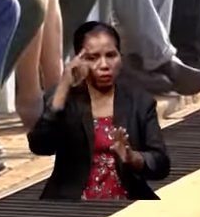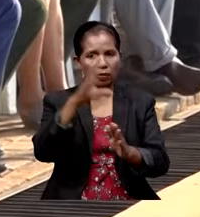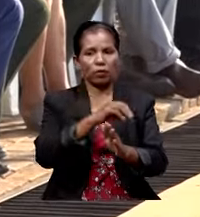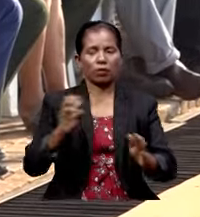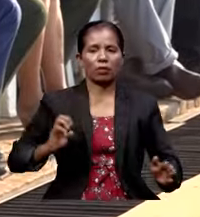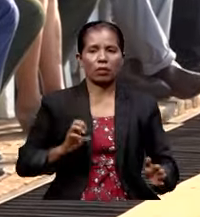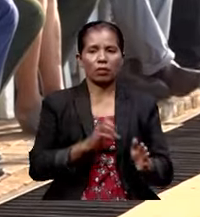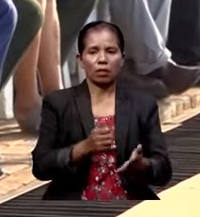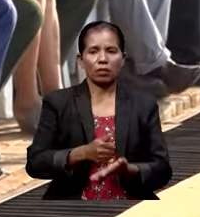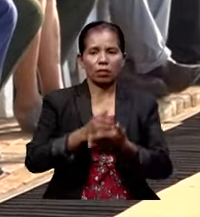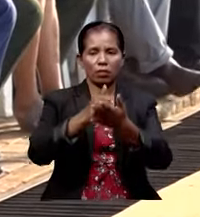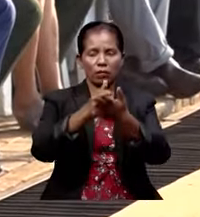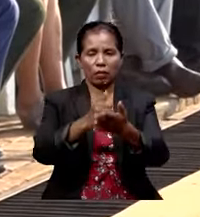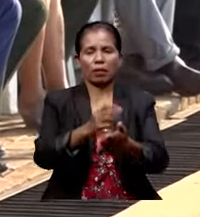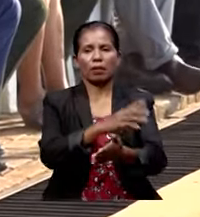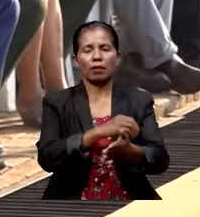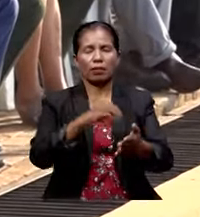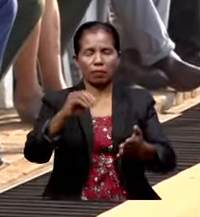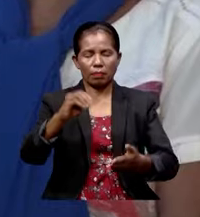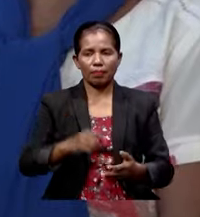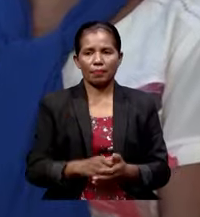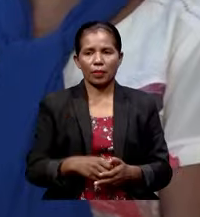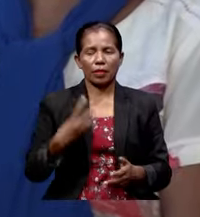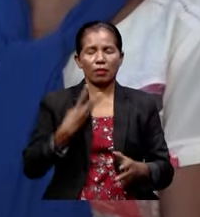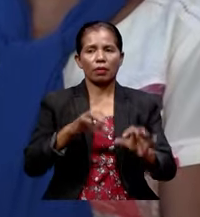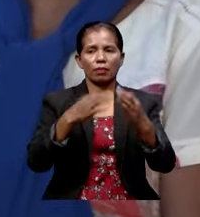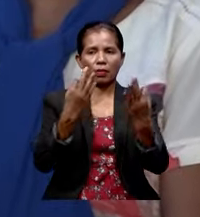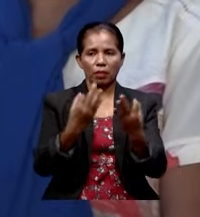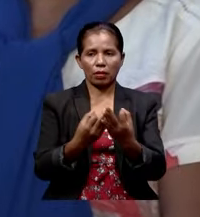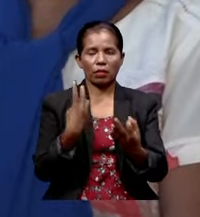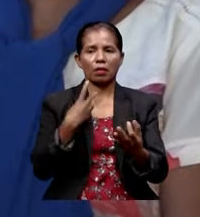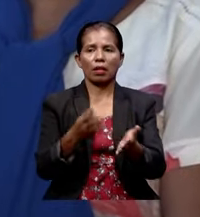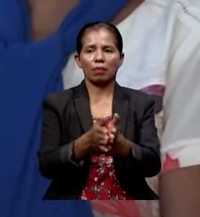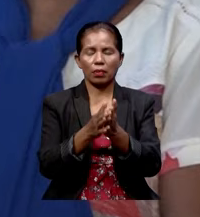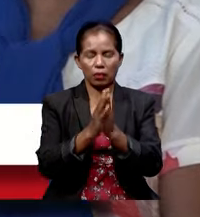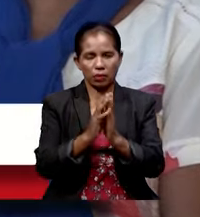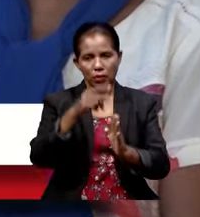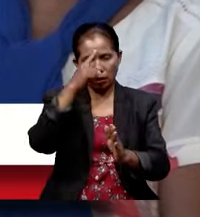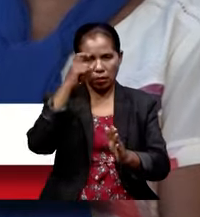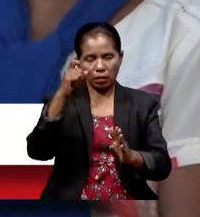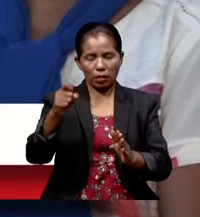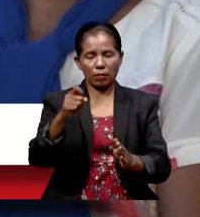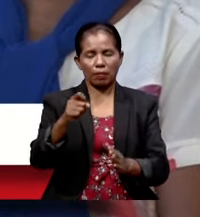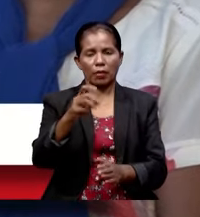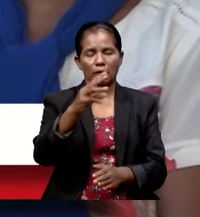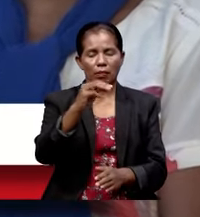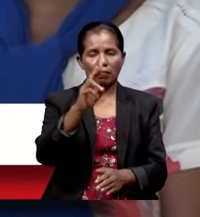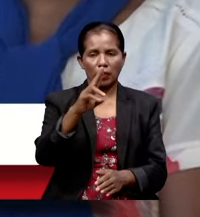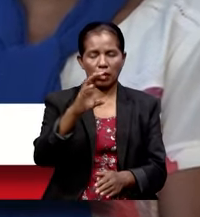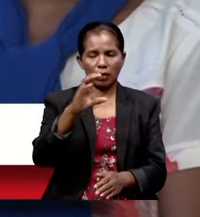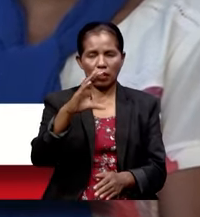matan ba Oankiak na Intolo. A minha família toma, a minha uso tamba saudoso Maukalu,